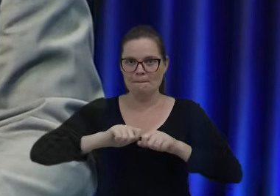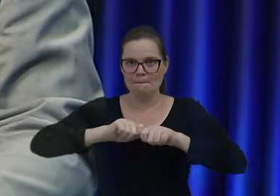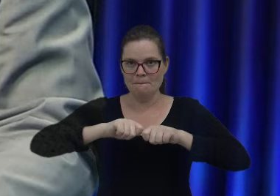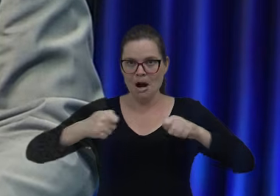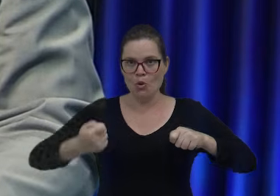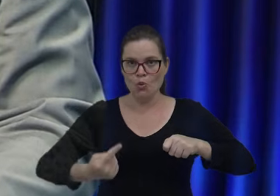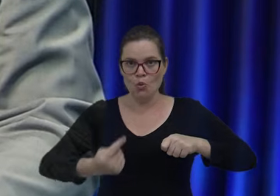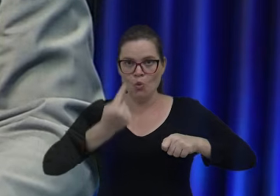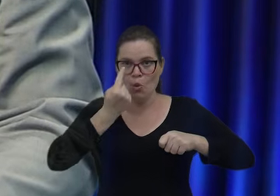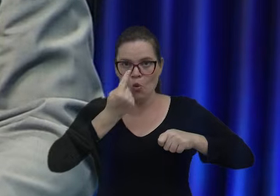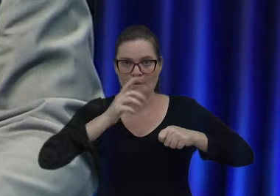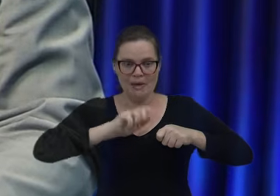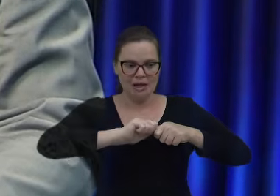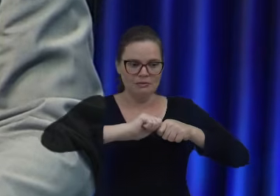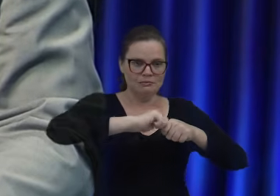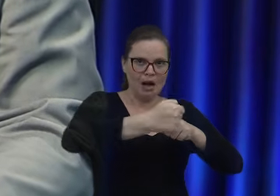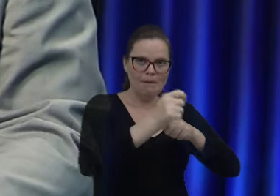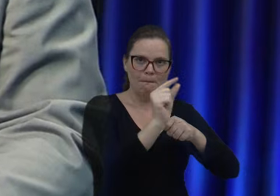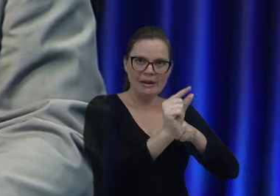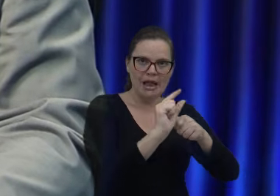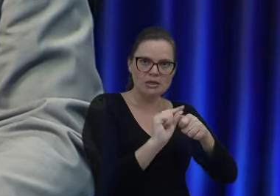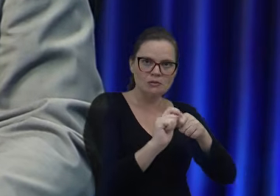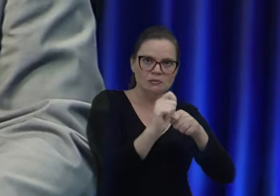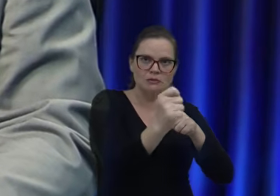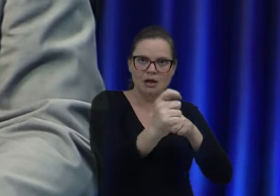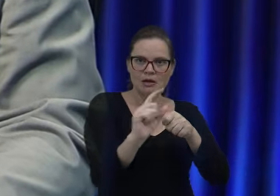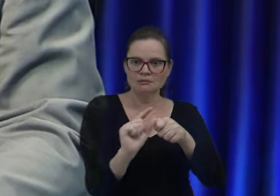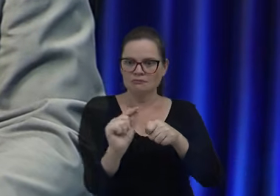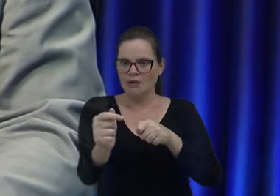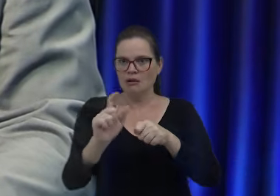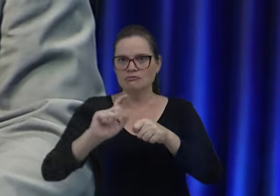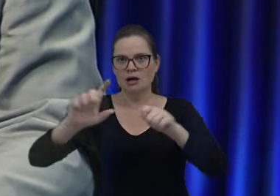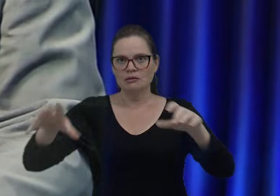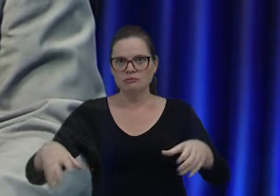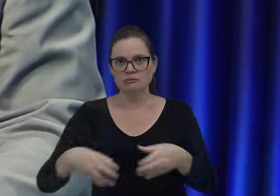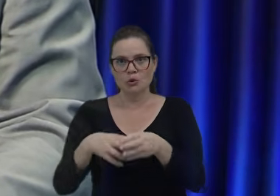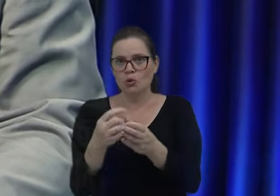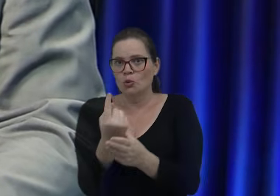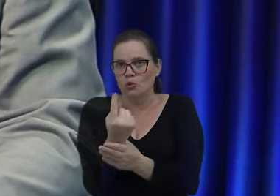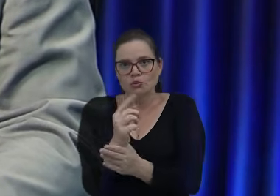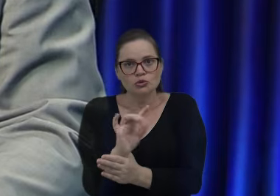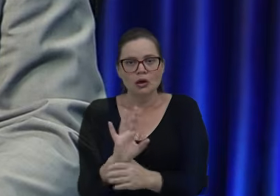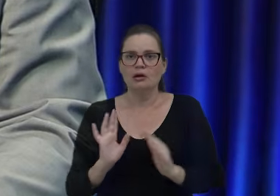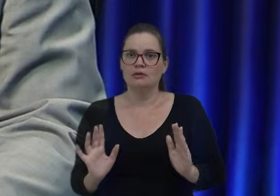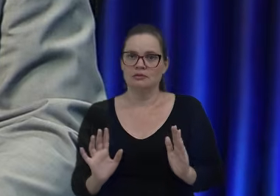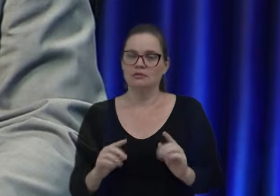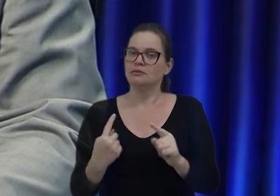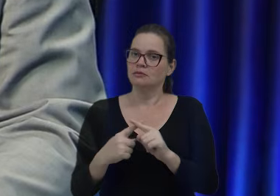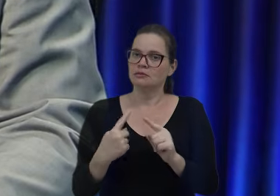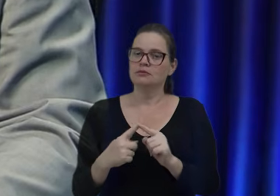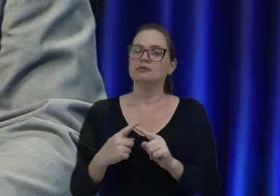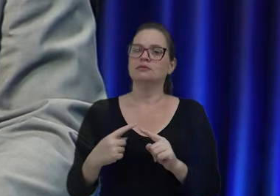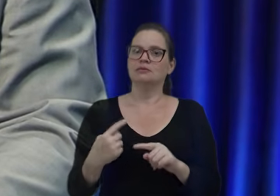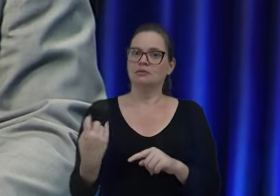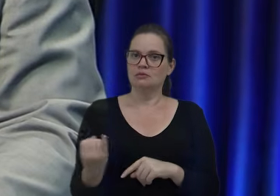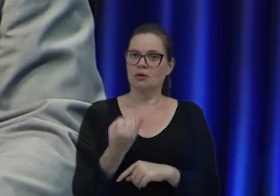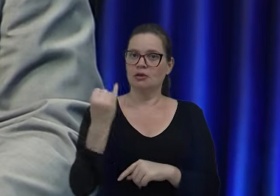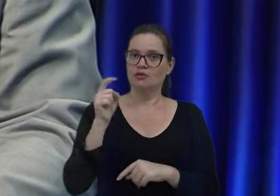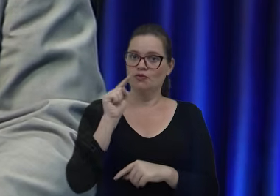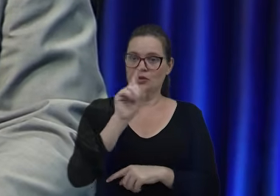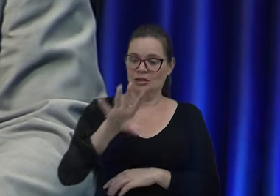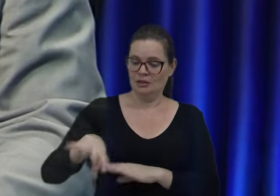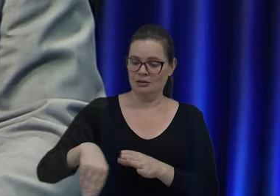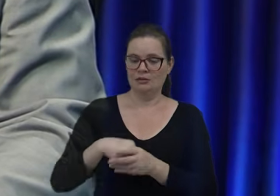compreensão de você que quer servir ao Senhor, é preciso de congregar, né?